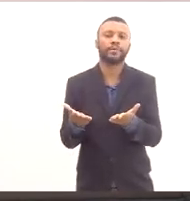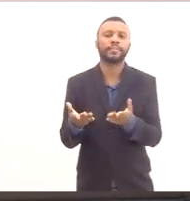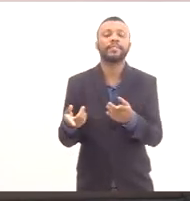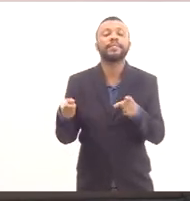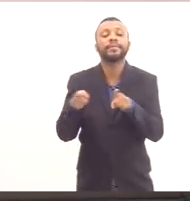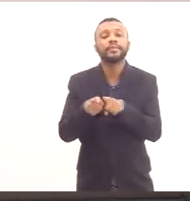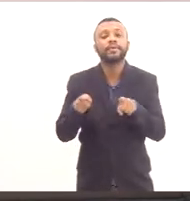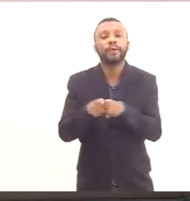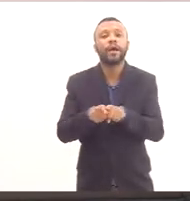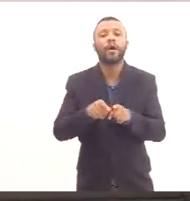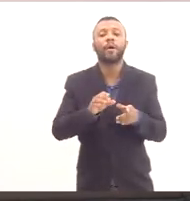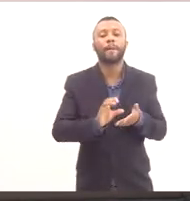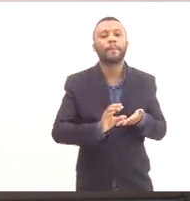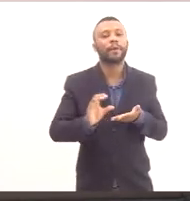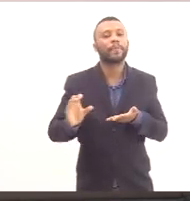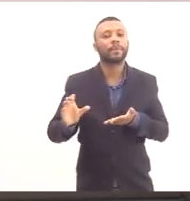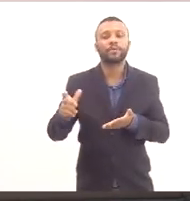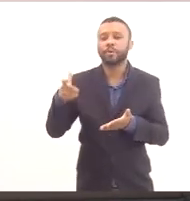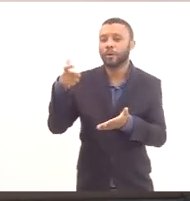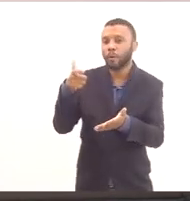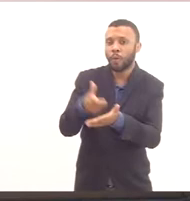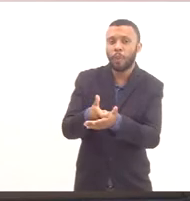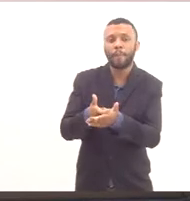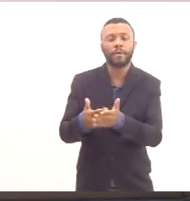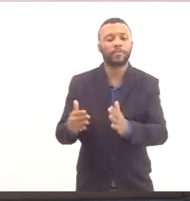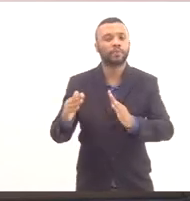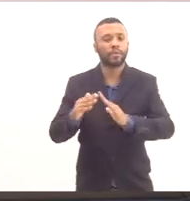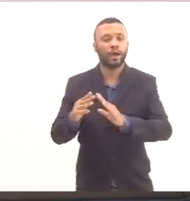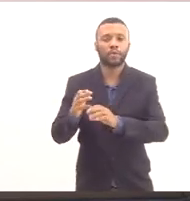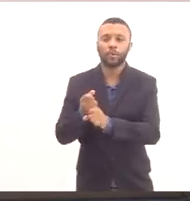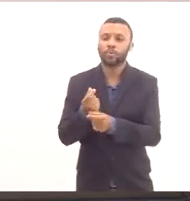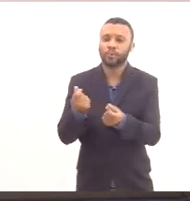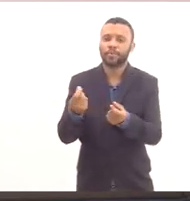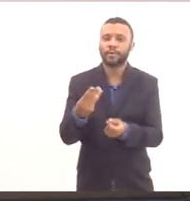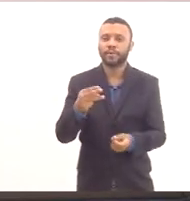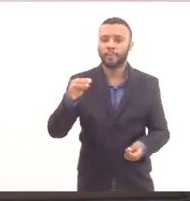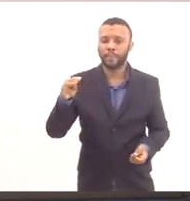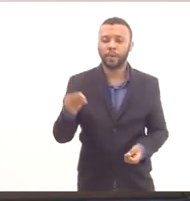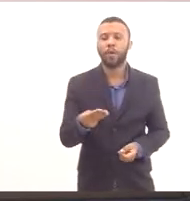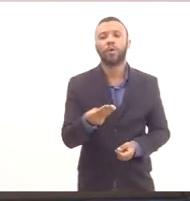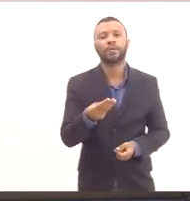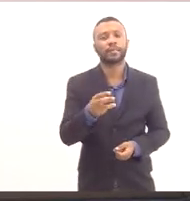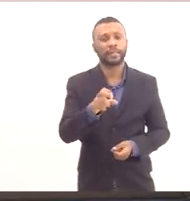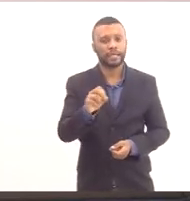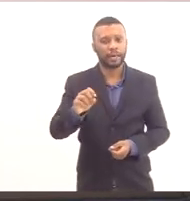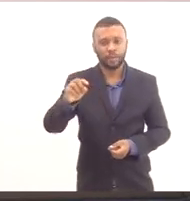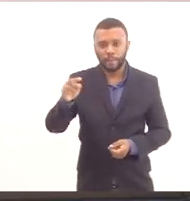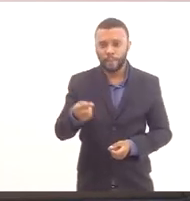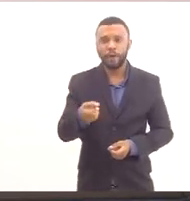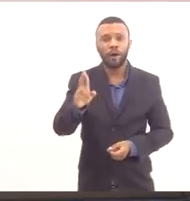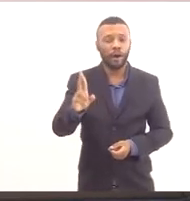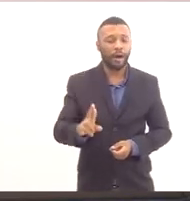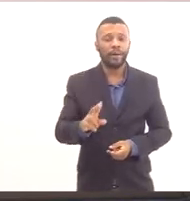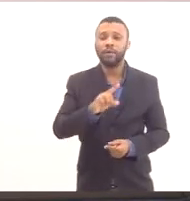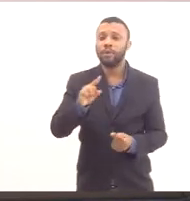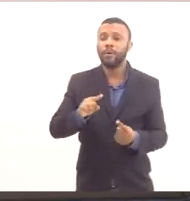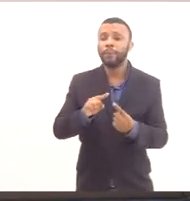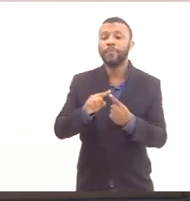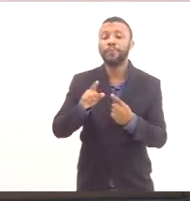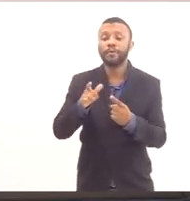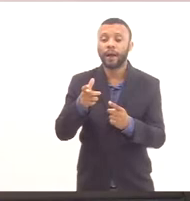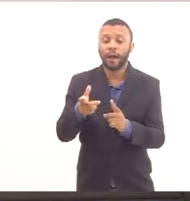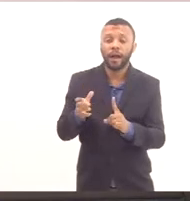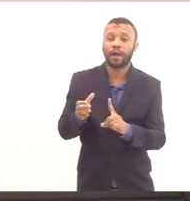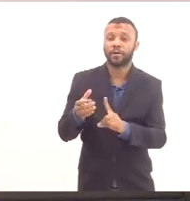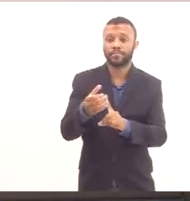o pagamento da aquisição do imóvel no valor de r$ 3500000 que será destinado ao acolhimento